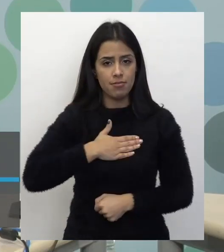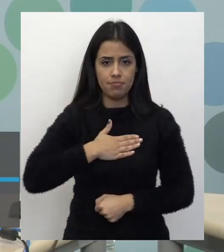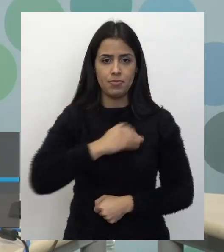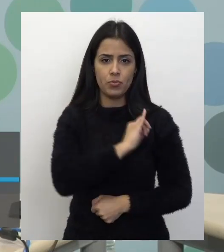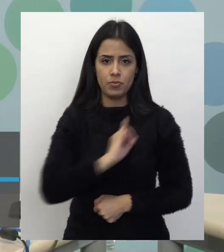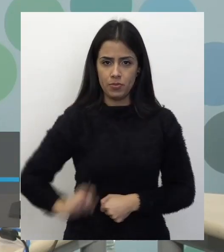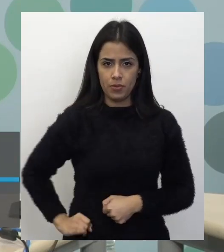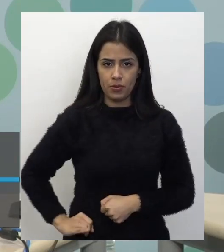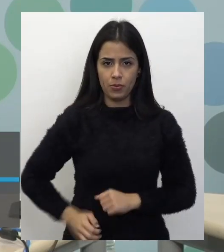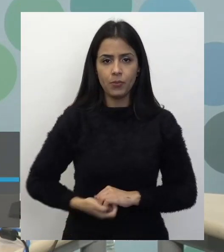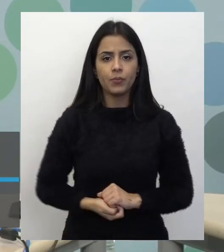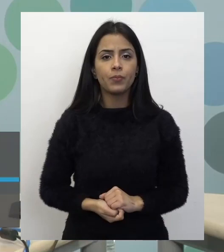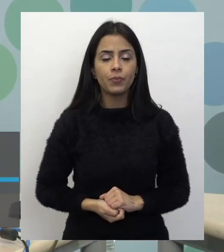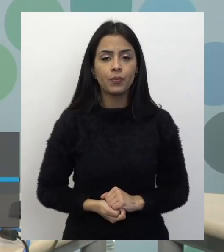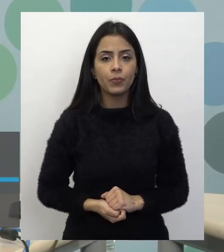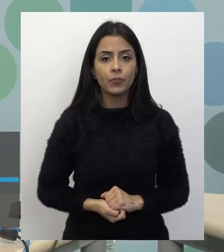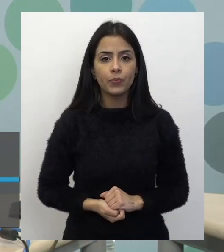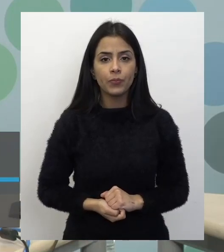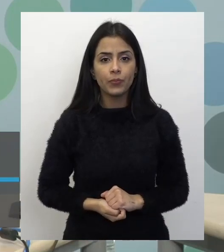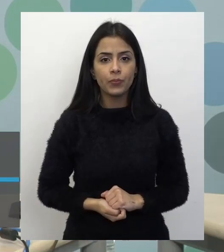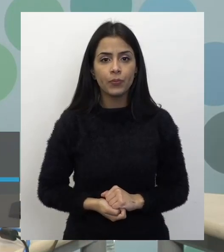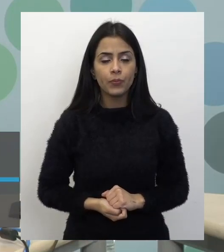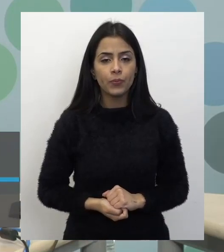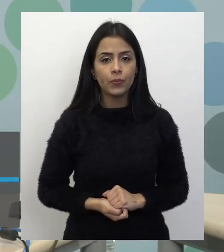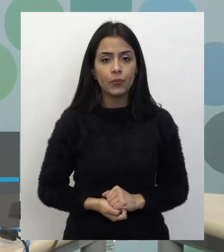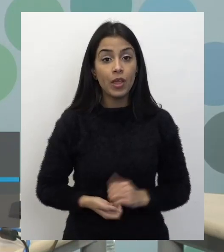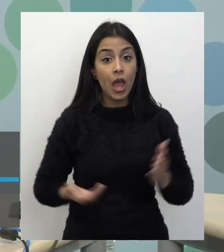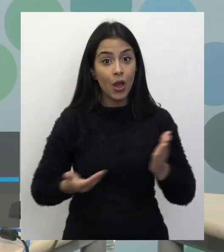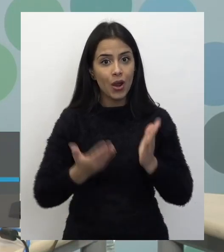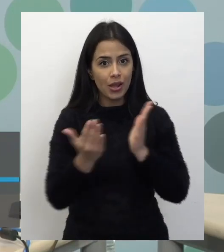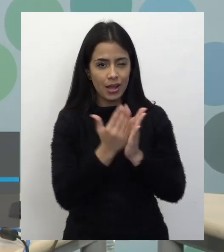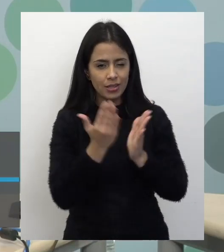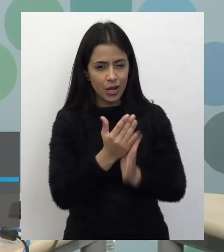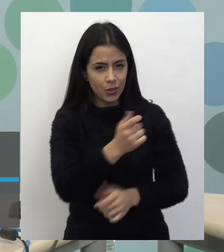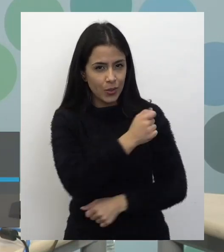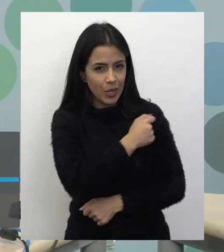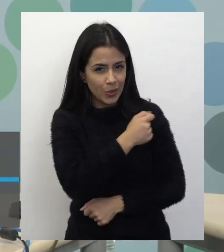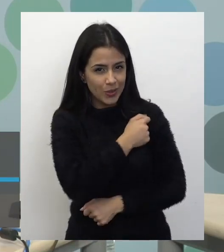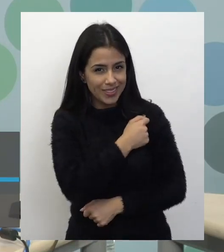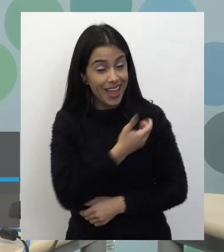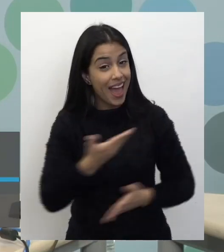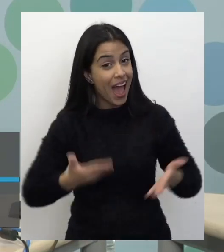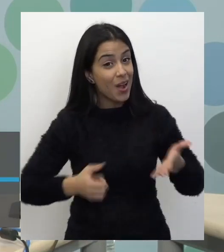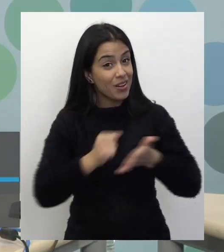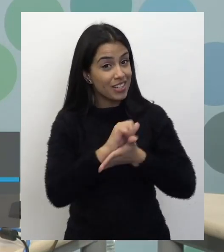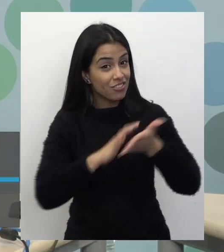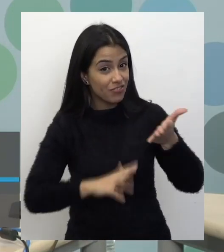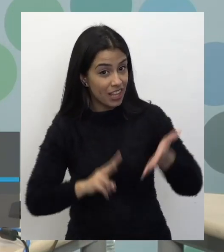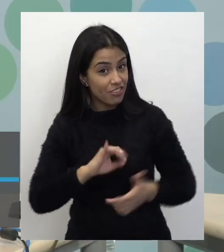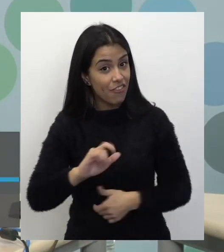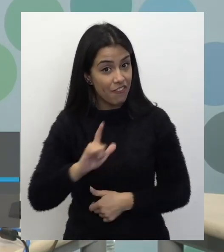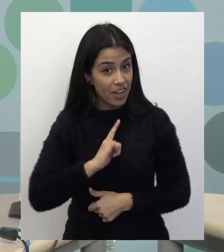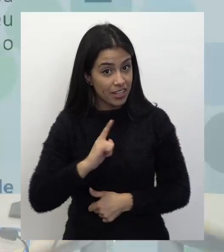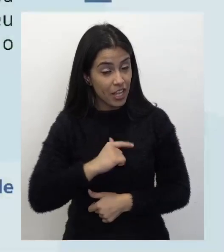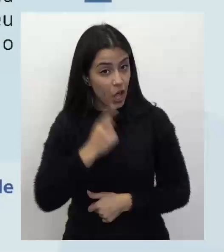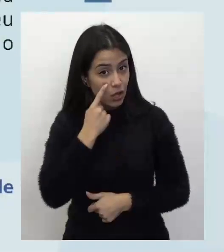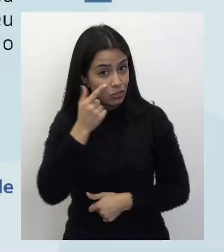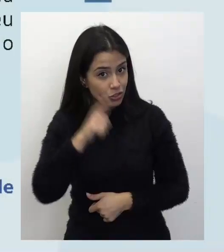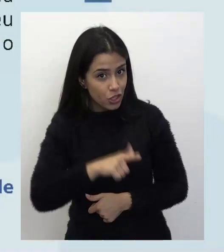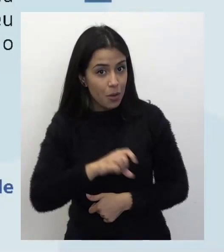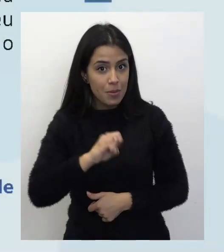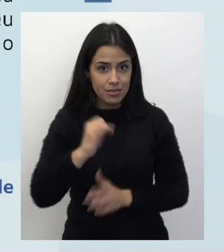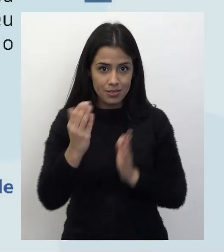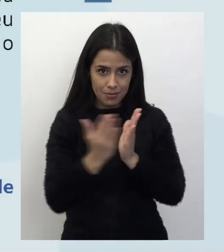então. Olha aí, falando no caderno do aluno, né? Nós temos uma atividade para vocês tirada de lá agora. Então, de novo, quem tiver com uma